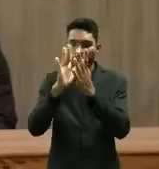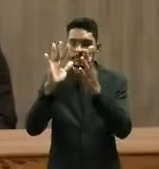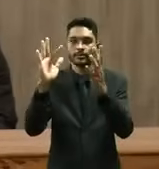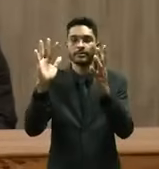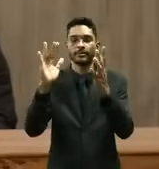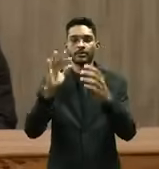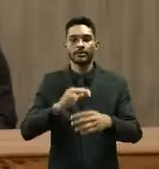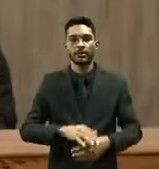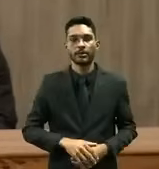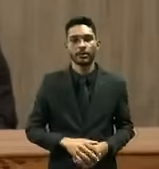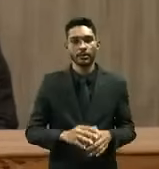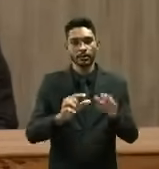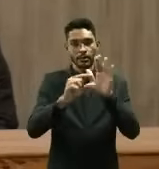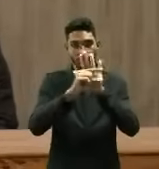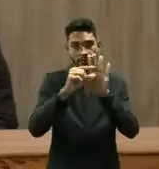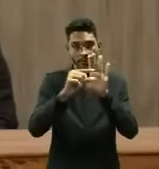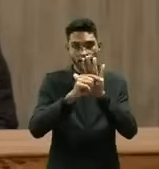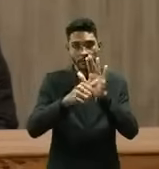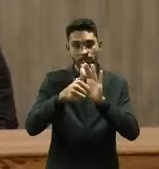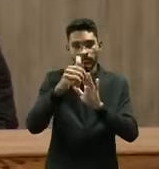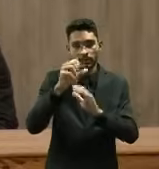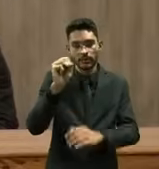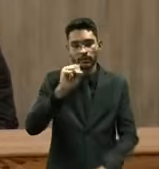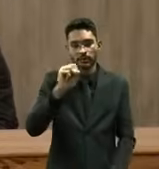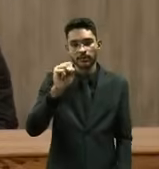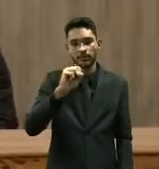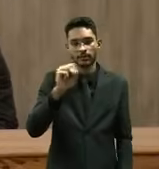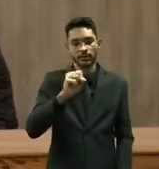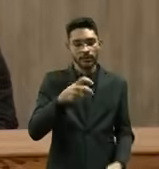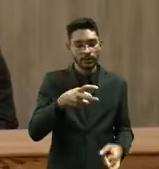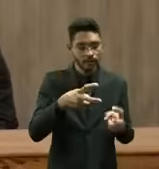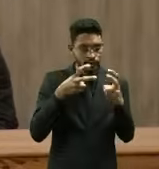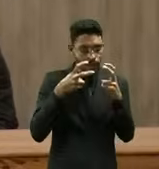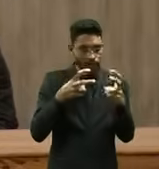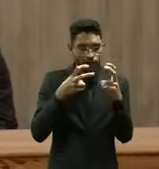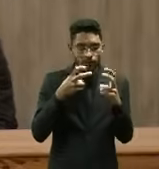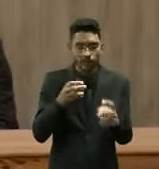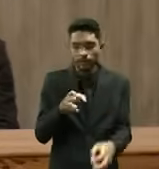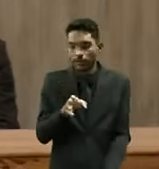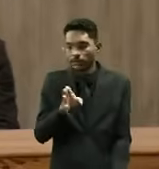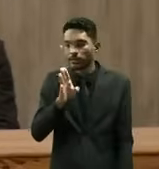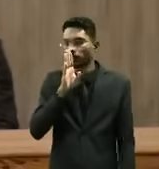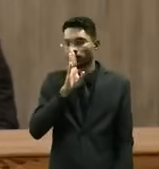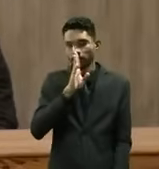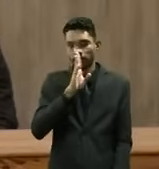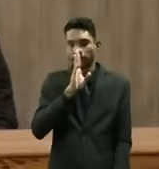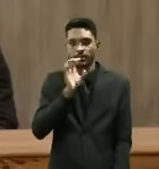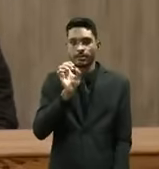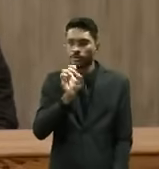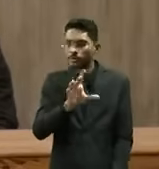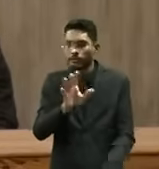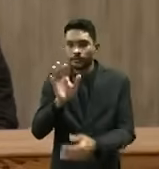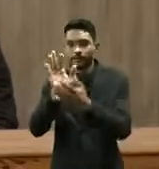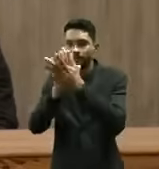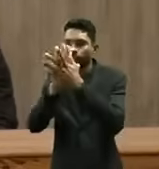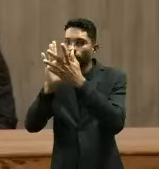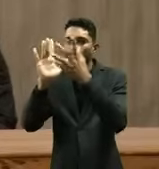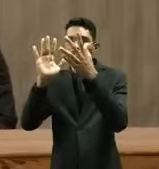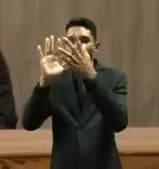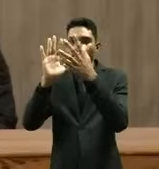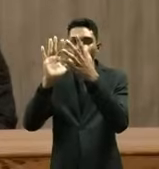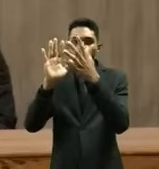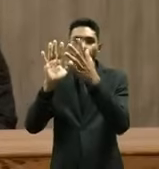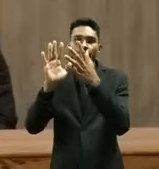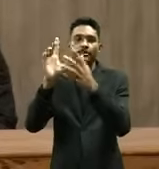verso 18 ouvindo estas coisas apaziguam e glorificaram a Deus tem